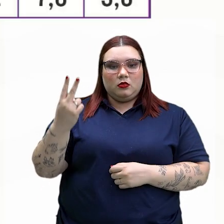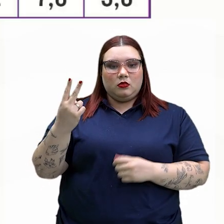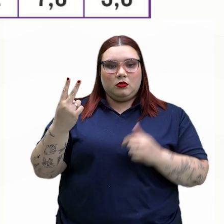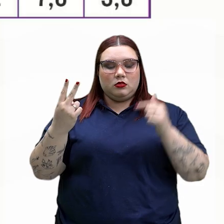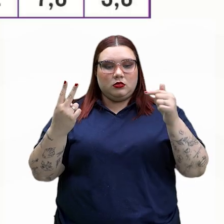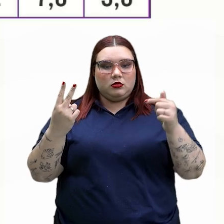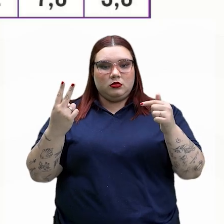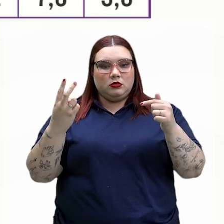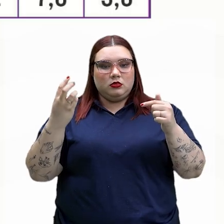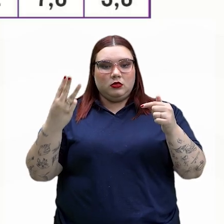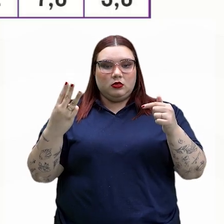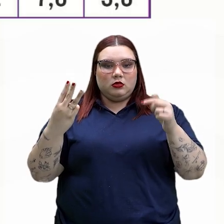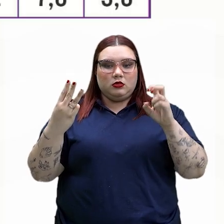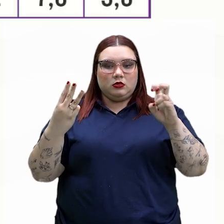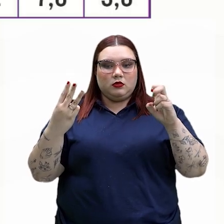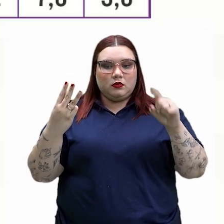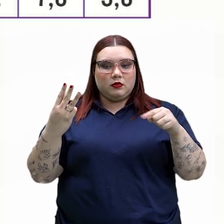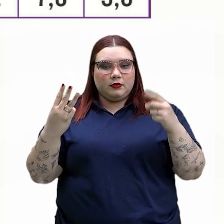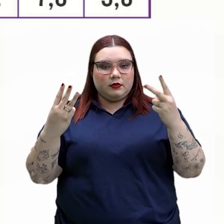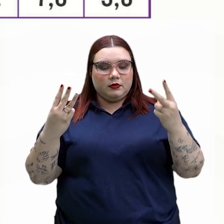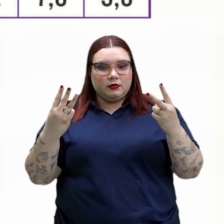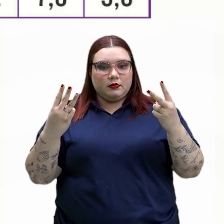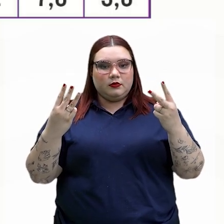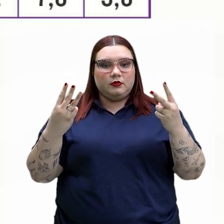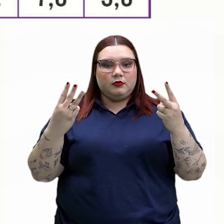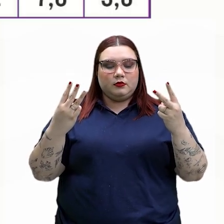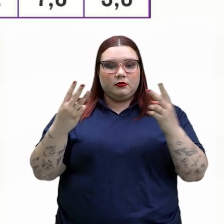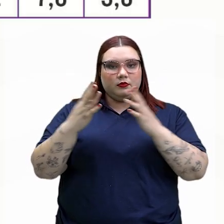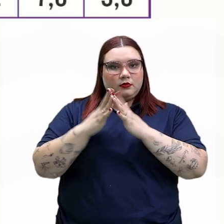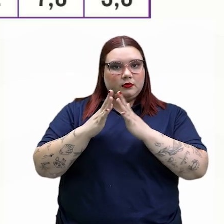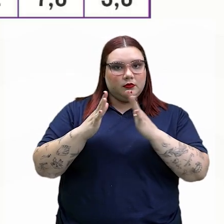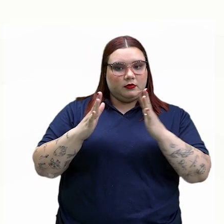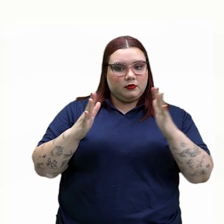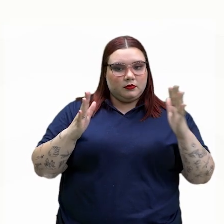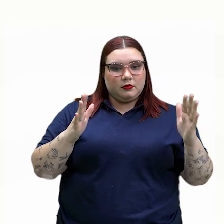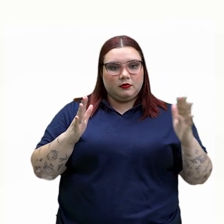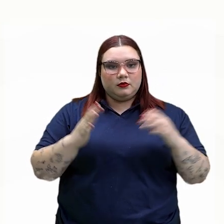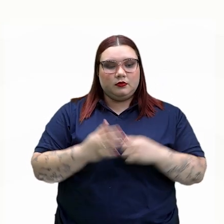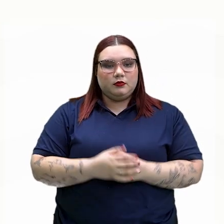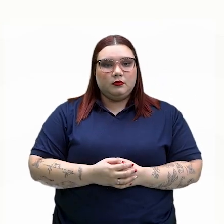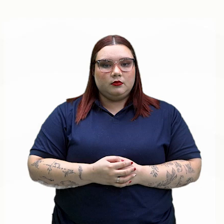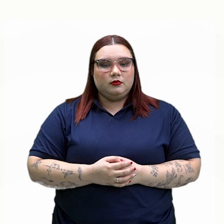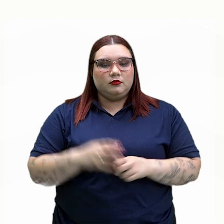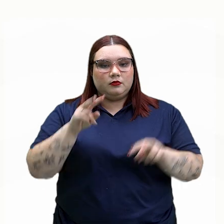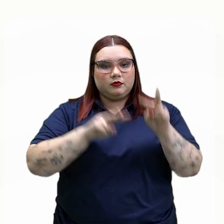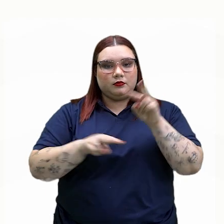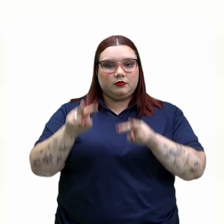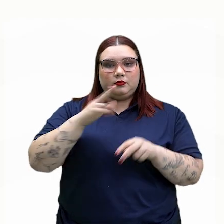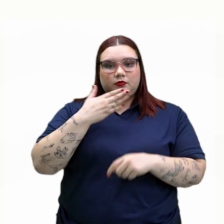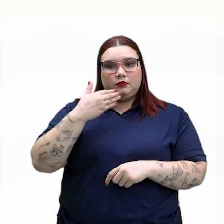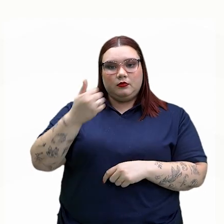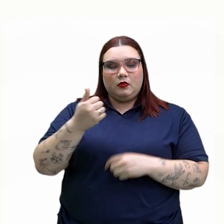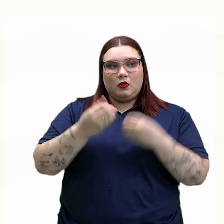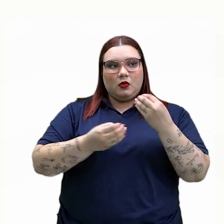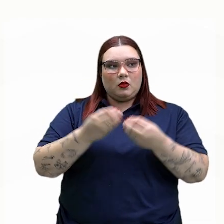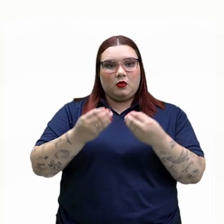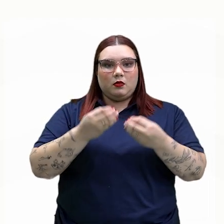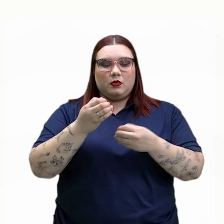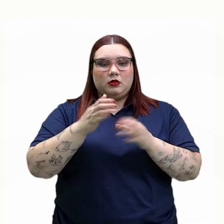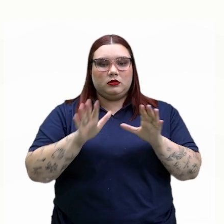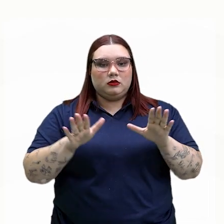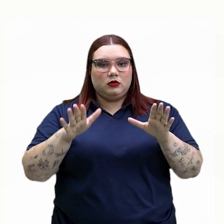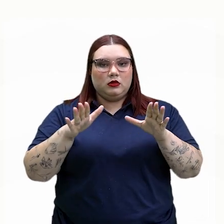2, 7, o aluno 3, 5,2 e assim os 10. Para visualizar melhor o desempenho